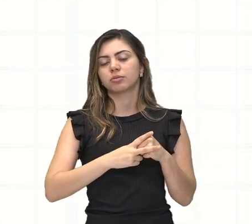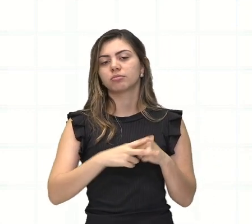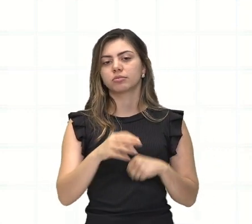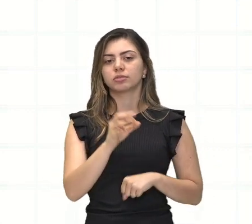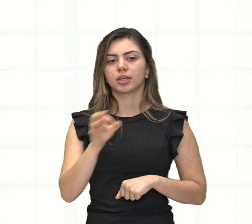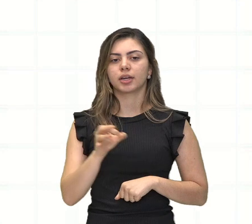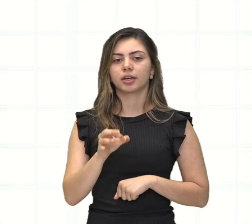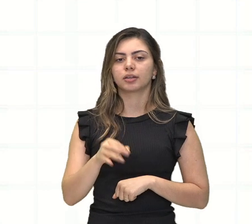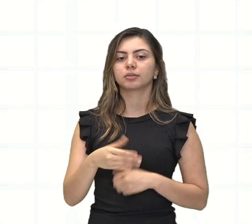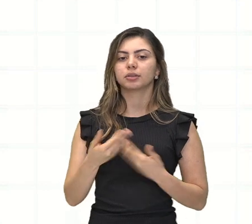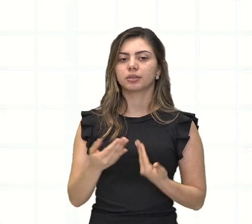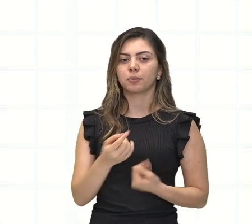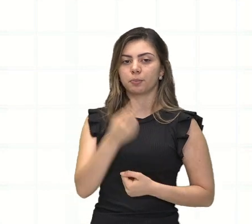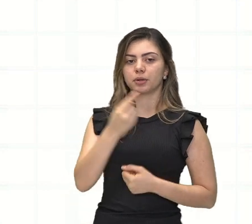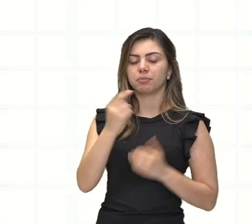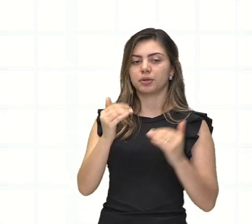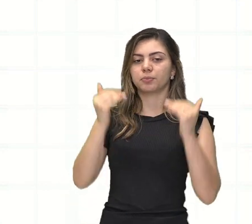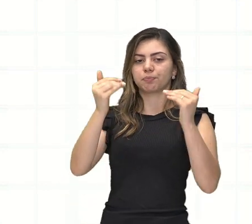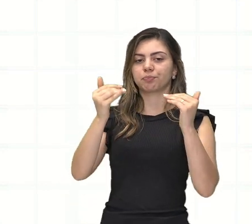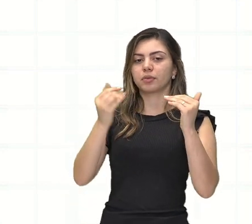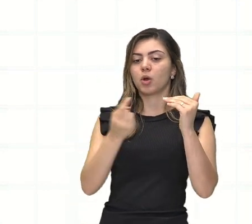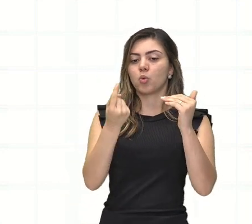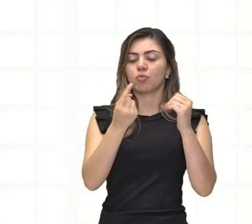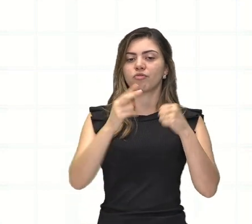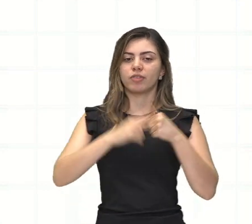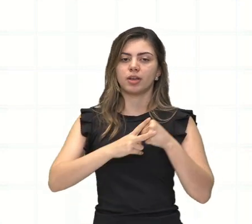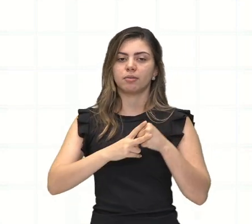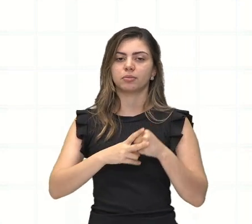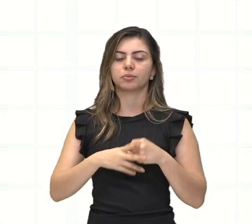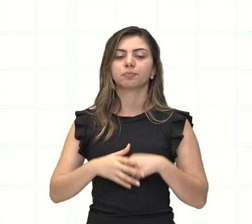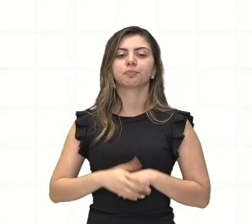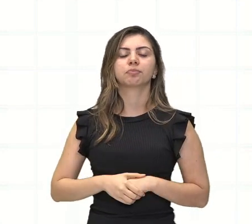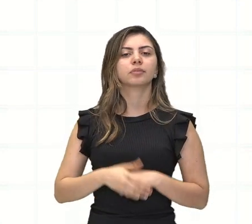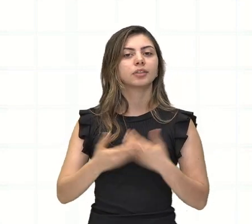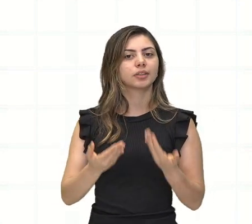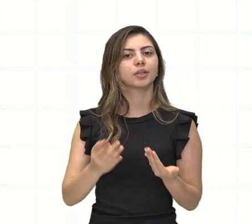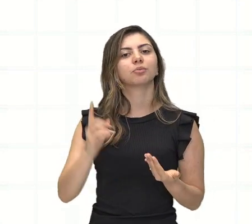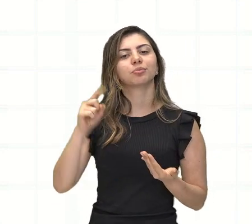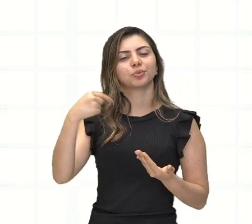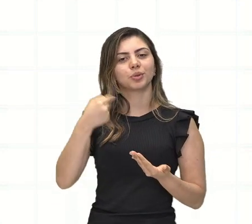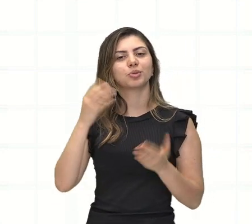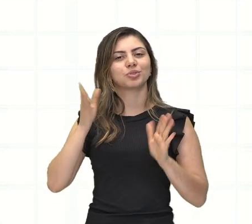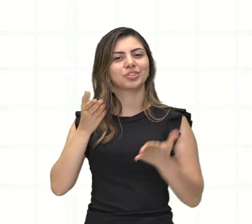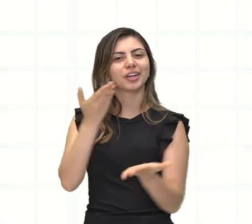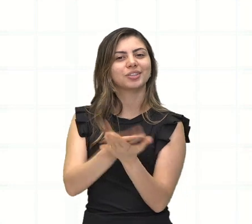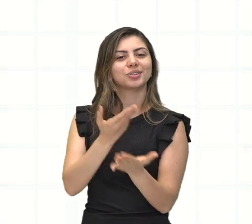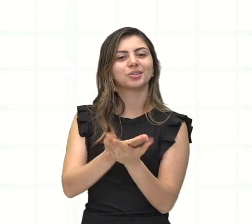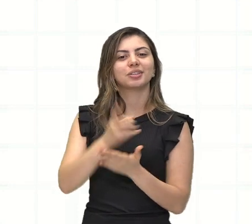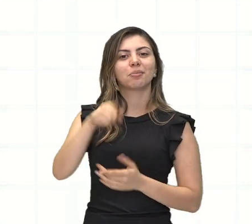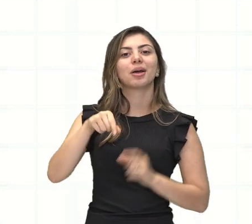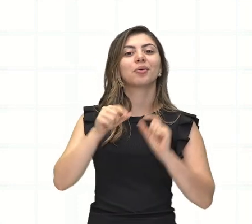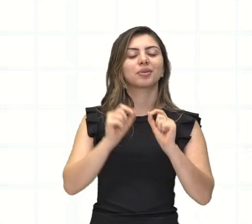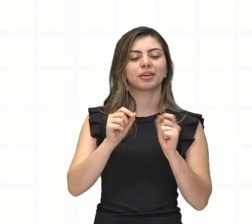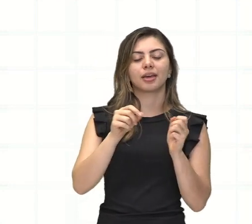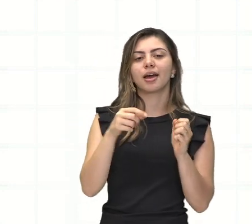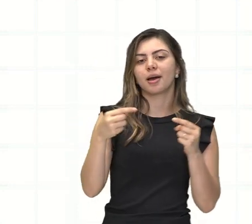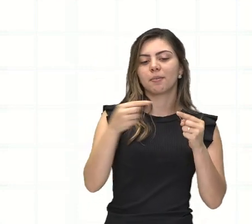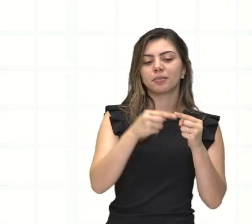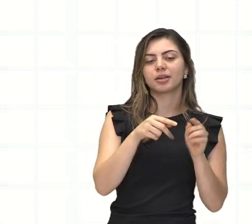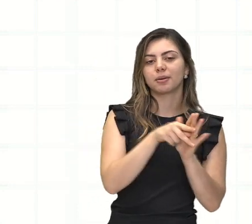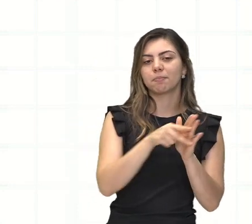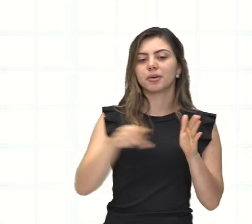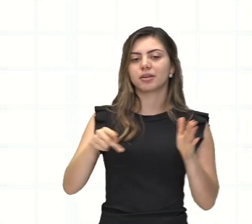tá? Nesse primeiro aqui, ó. Então, a gente já pode dizer, pelo que nós já conversamos, que aqui é um período simples. A mãe